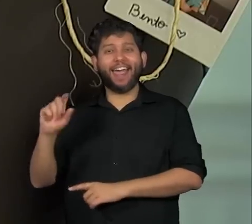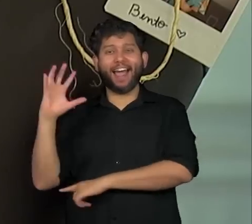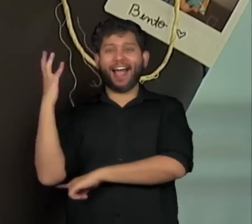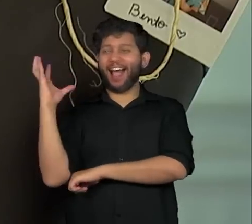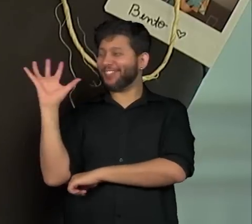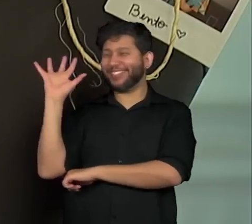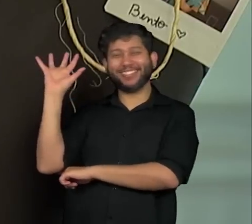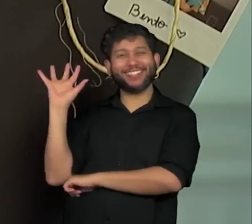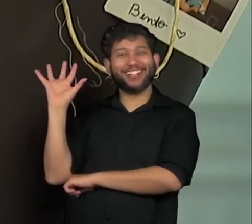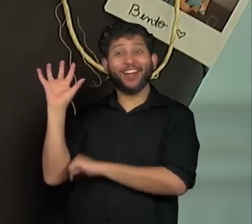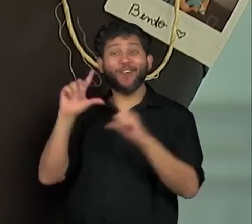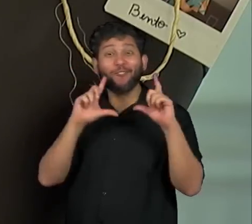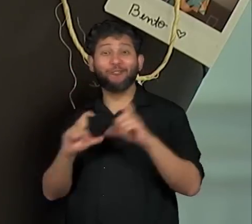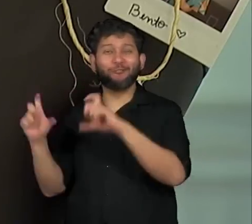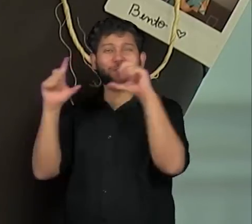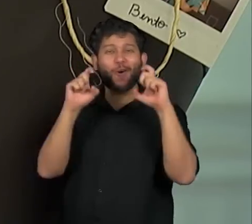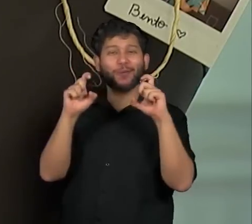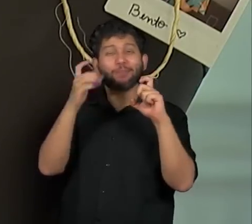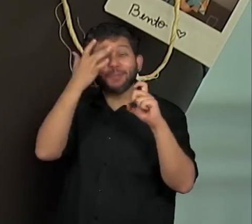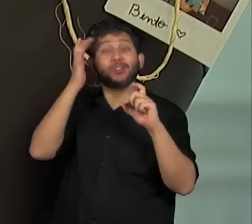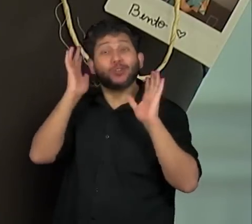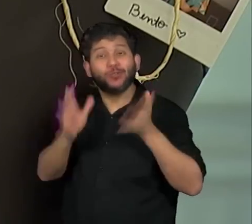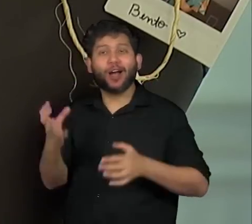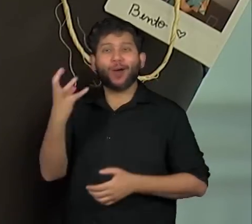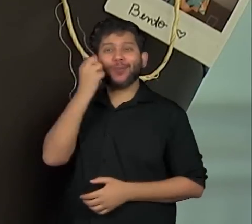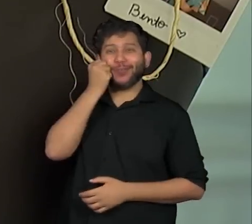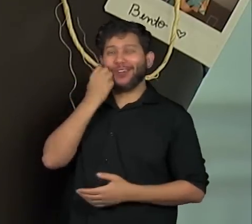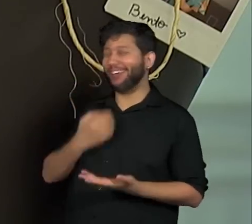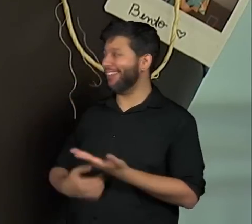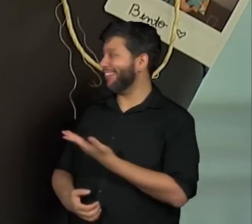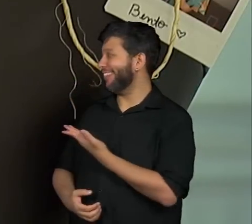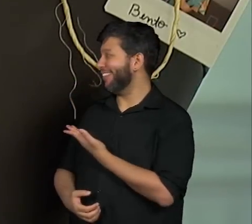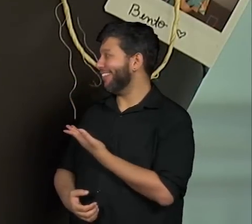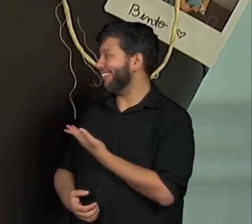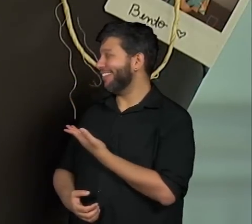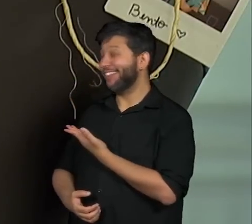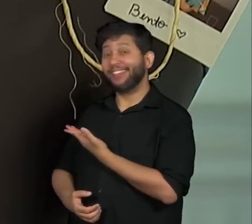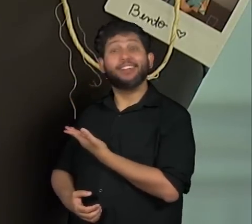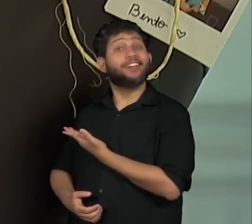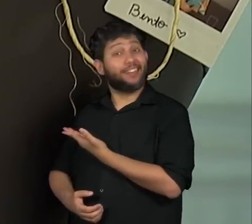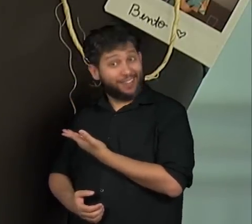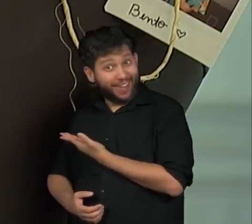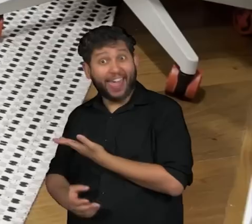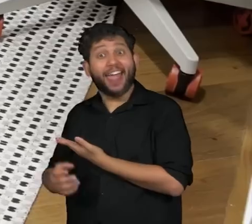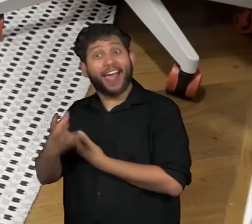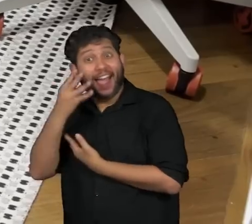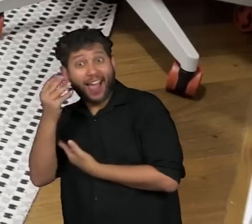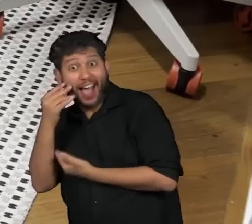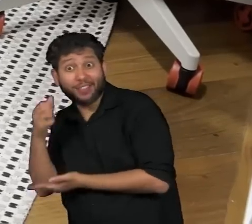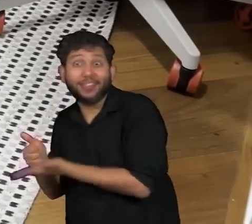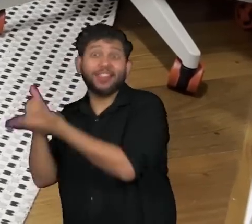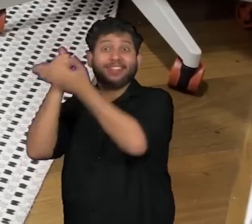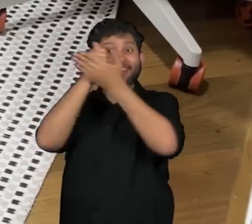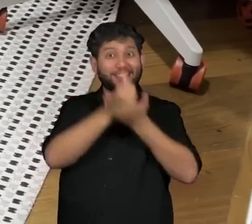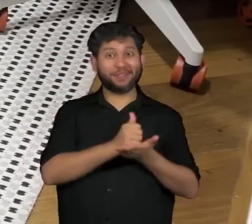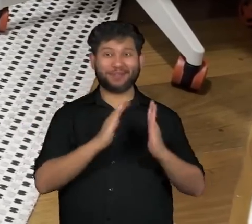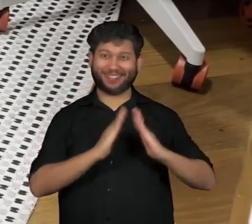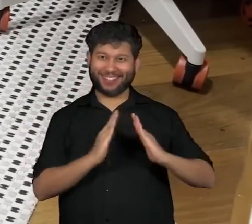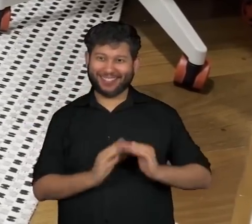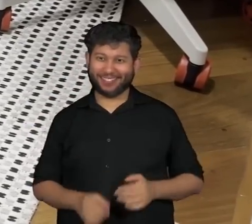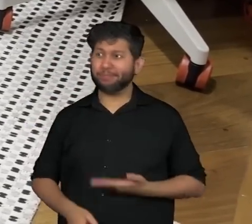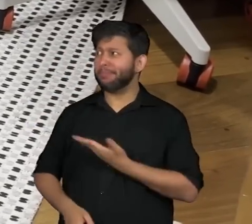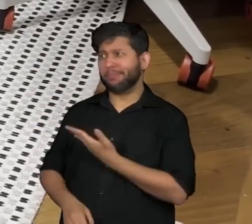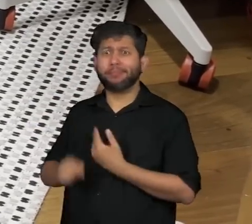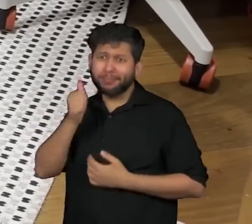As fotografias mostram os adotantes com os bichos que ganharam um lar definitivo. Luana não resistiu